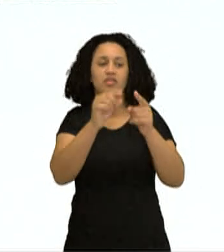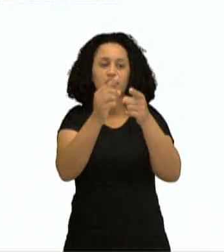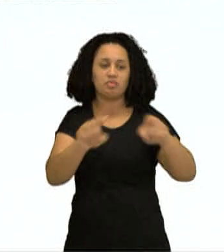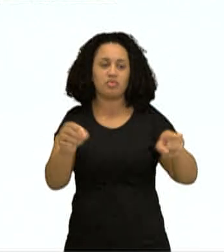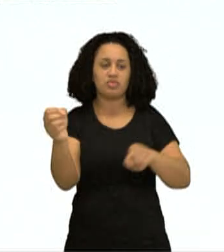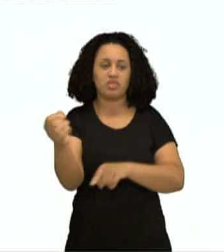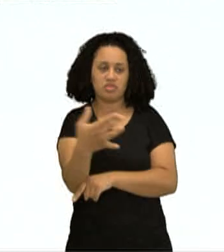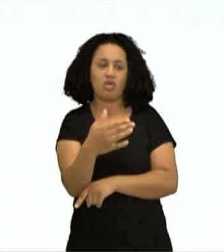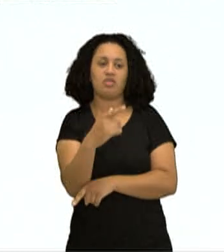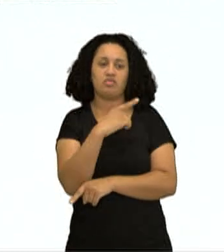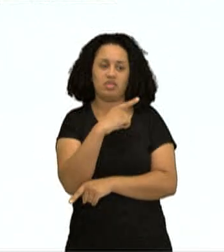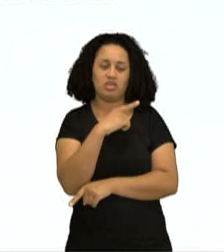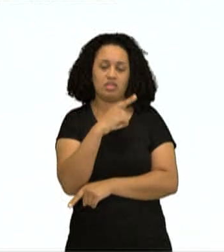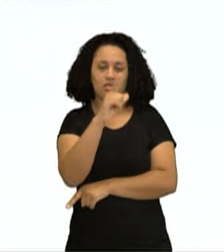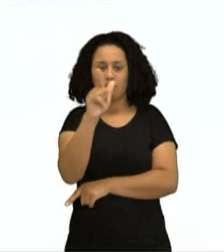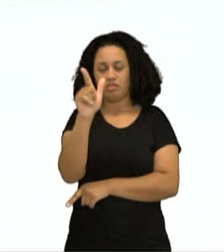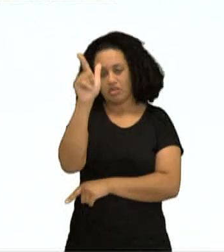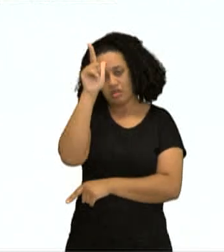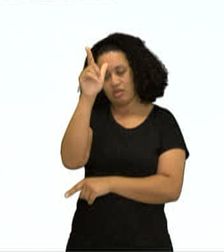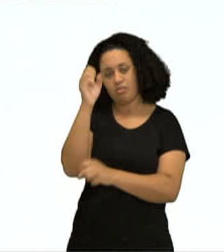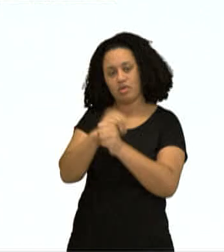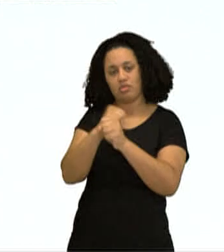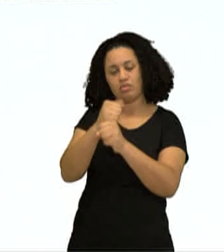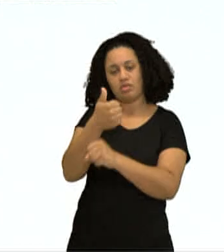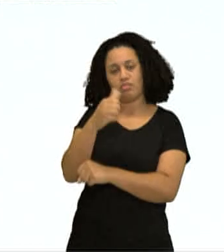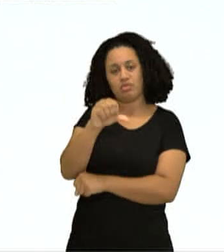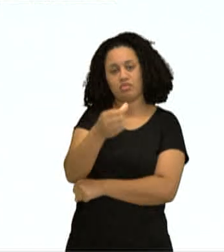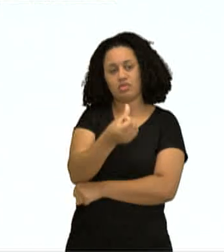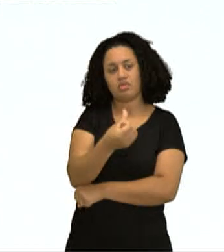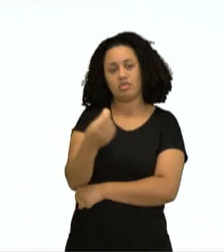Nova em Wiesbaden, na Alemanha, em 1962.